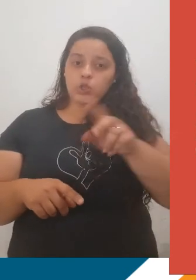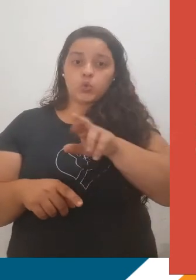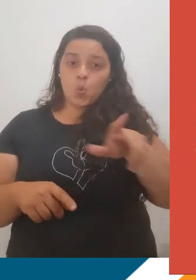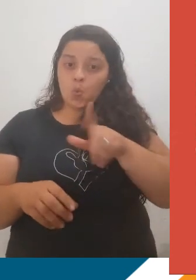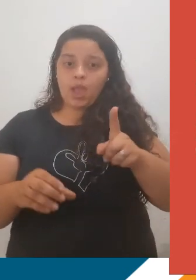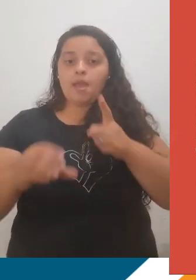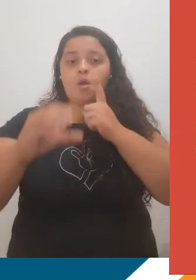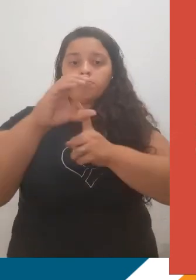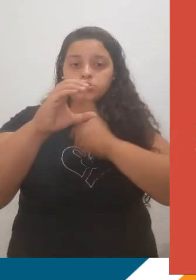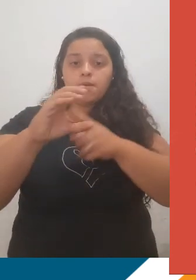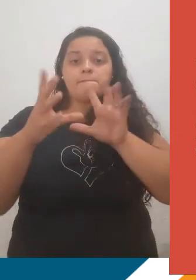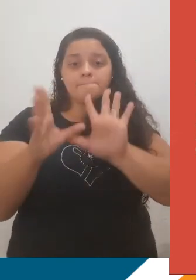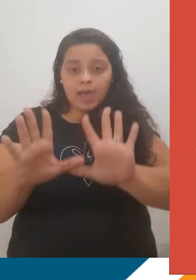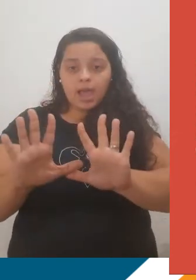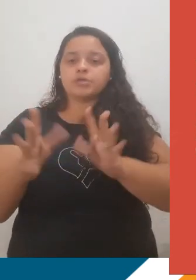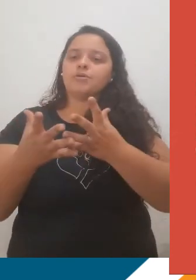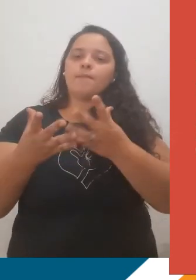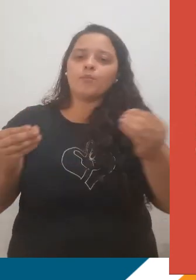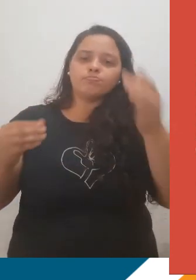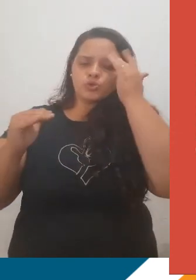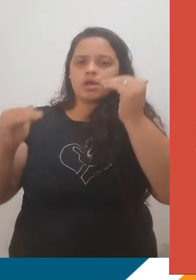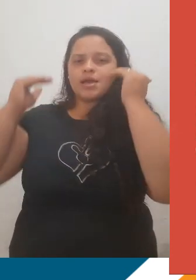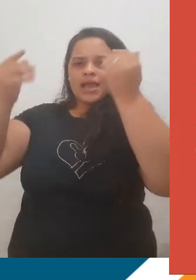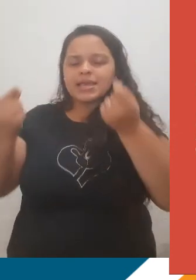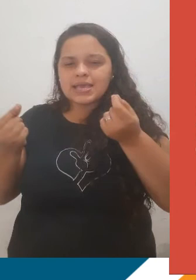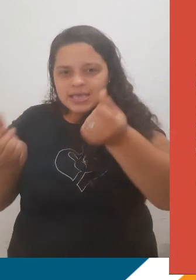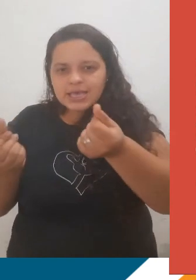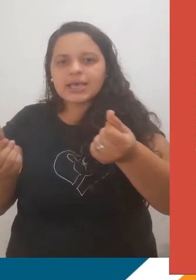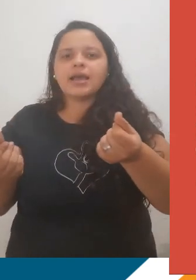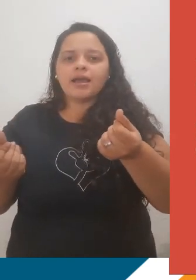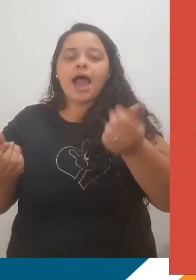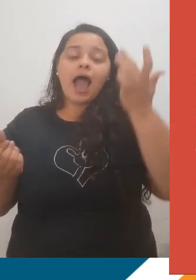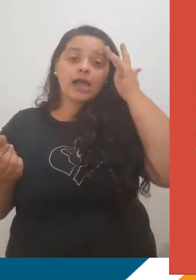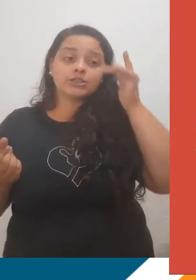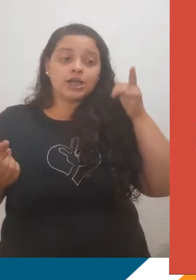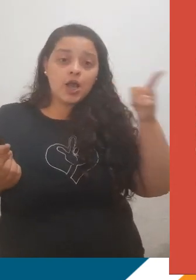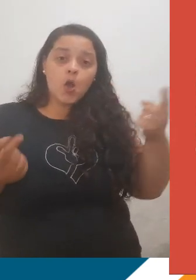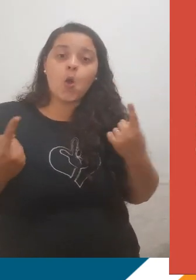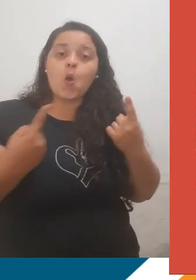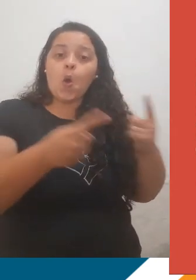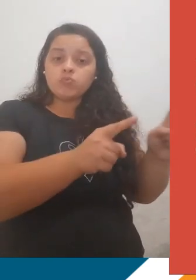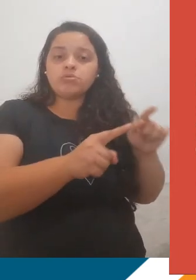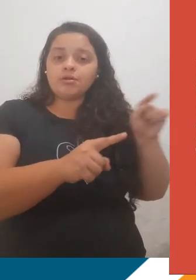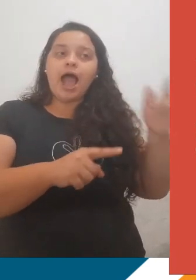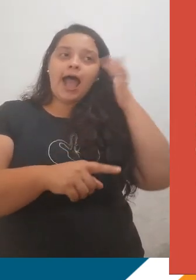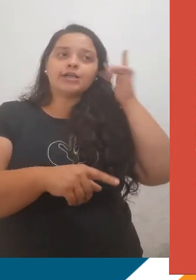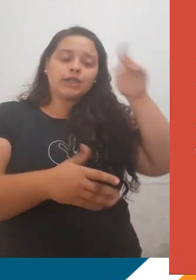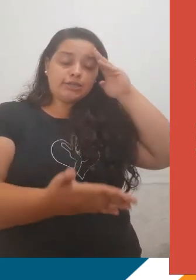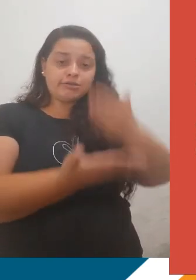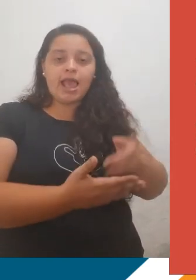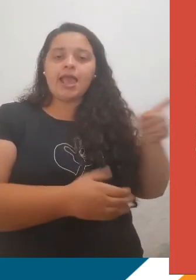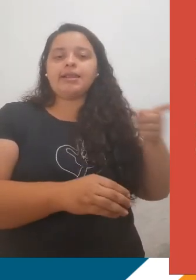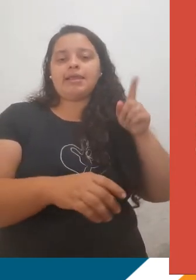pela grande mídia e pelas elites. Então, tem uma conspiração golpista dessas elites, dessa